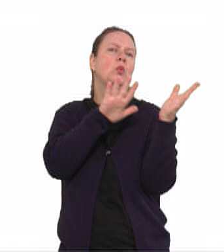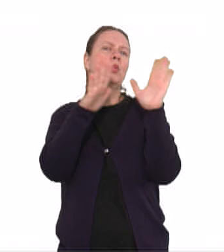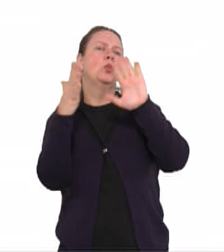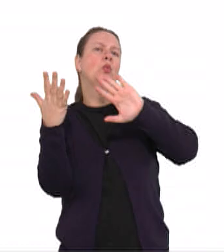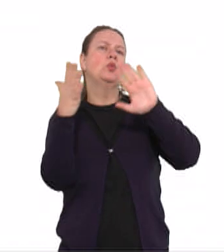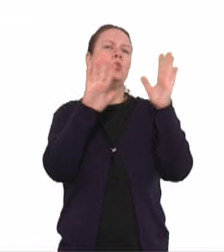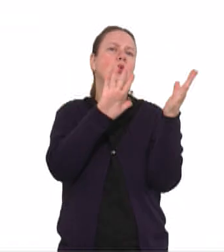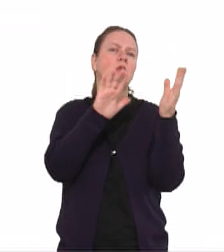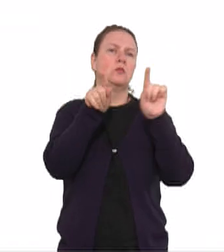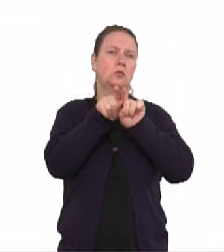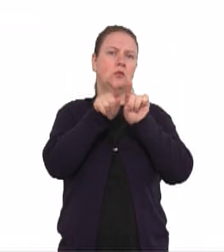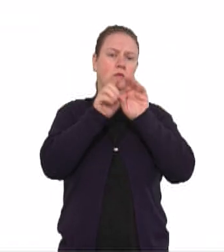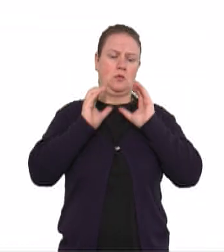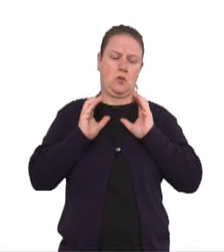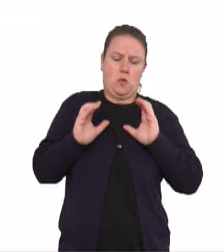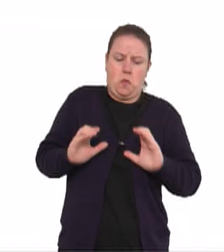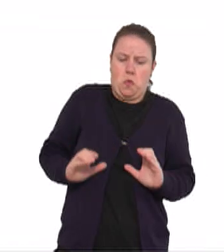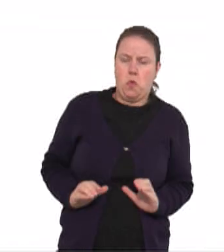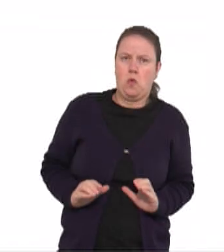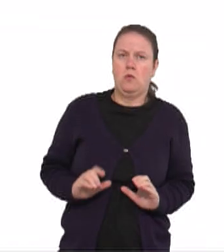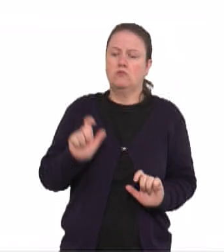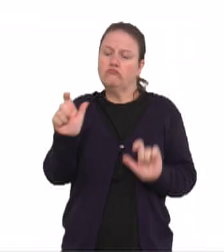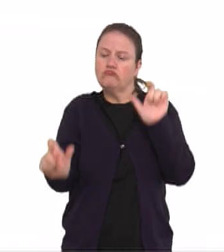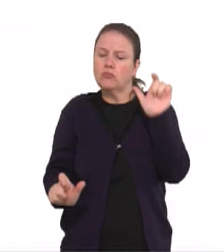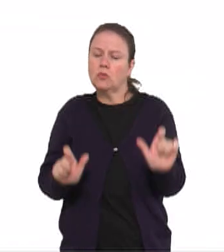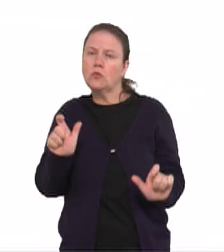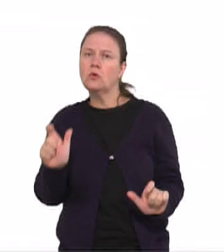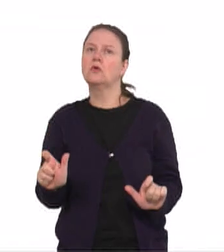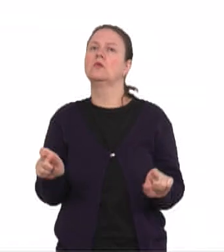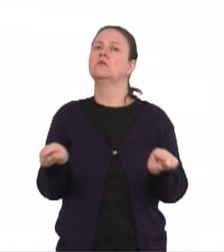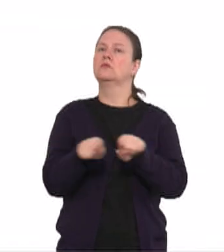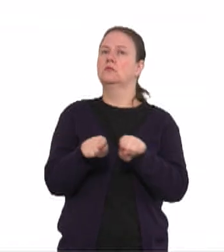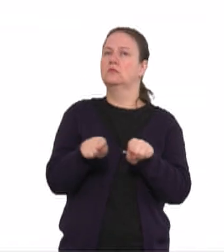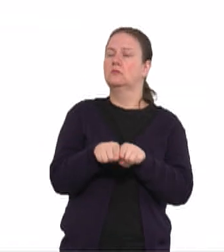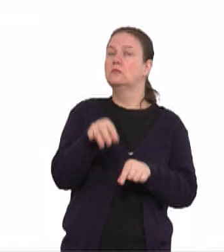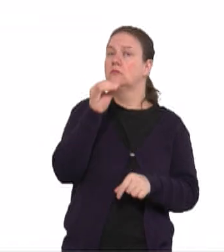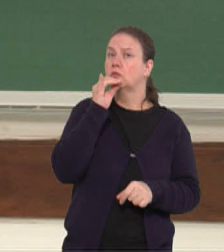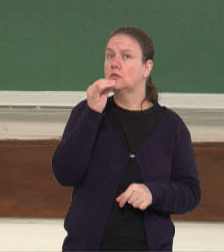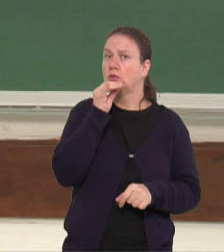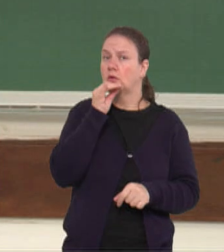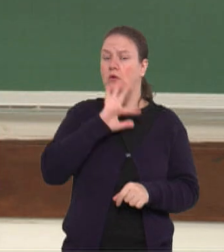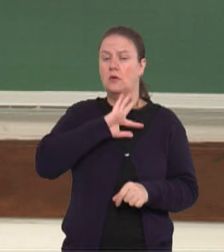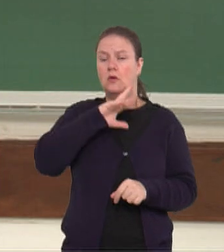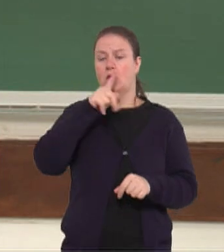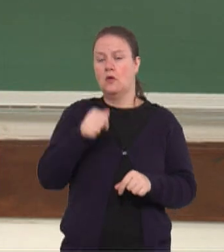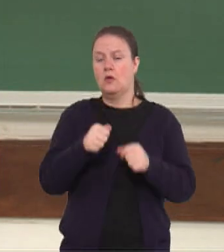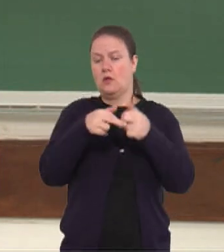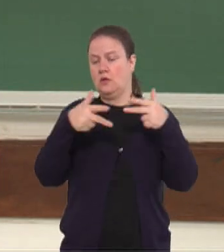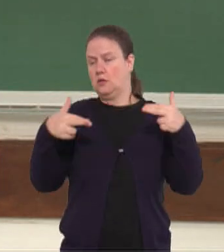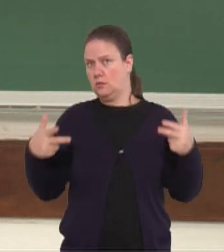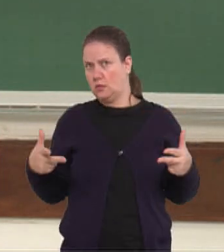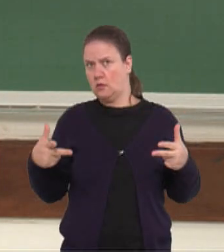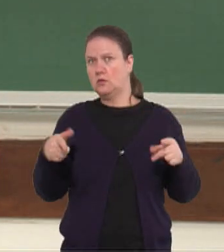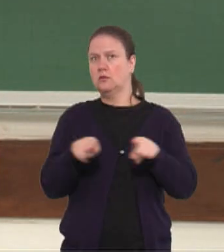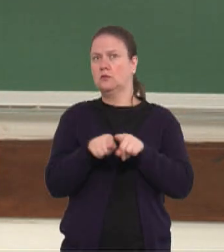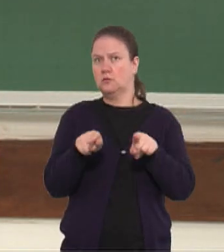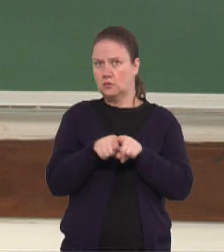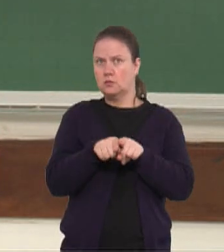do comportamento das personagens aí, tá? Por exemplo, os animais, certo? E todas